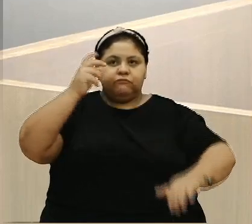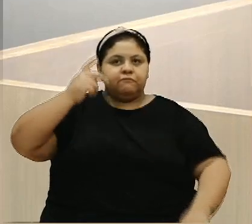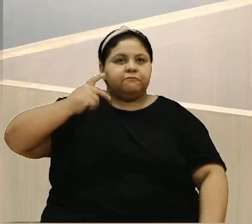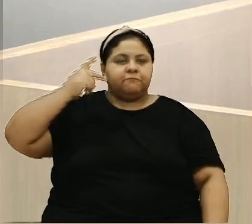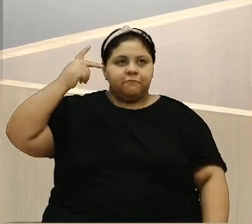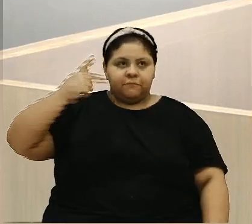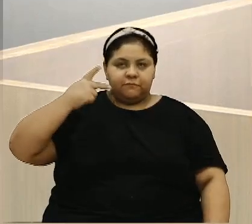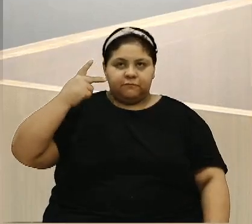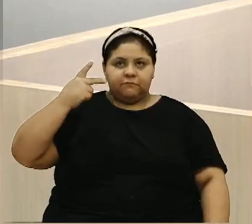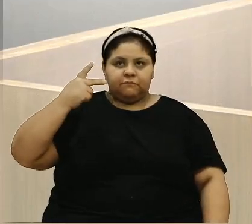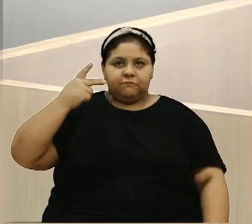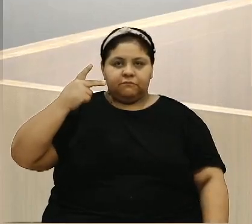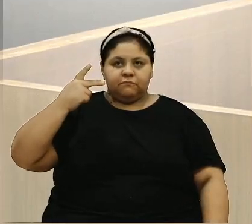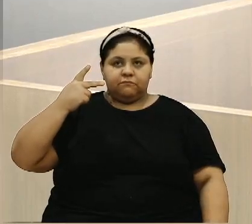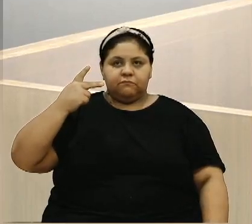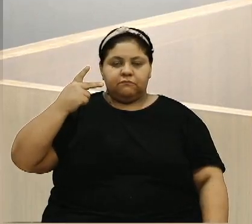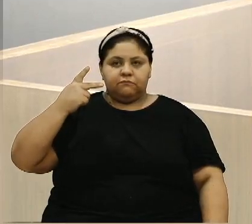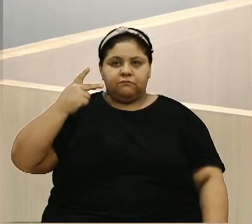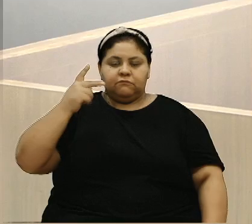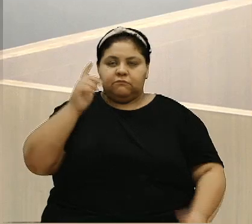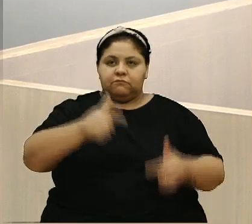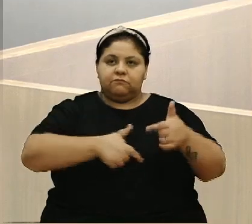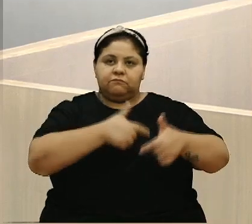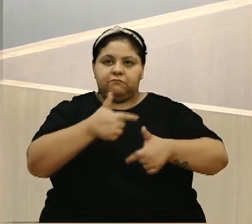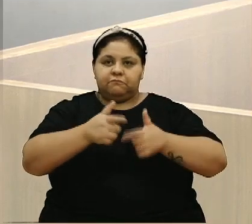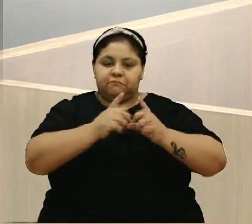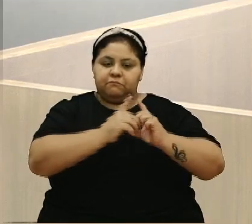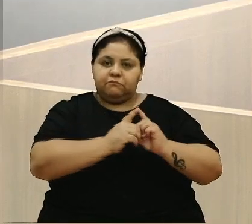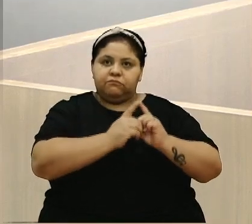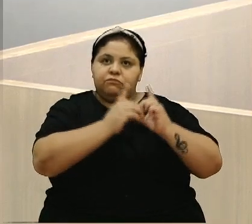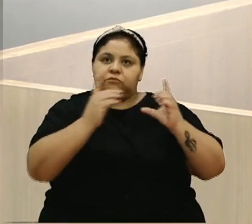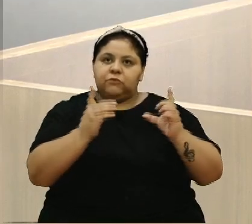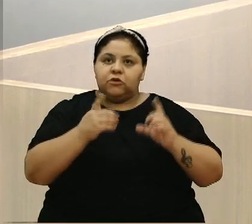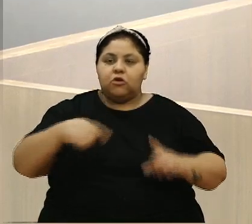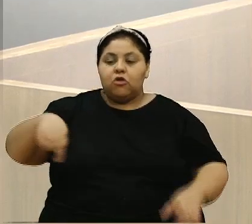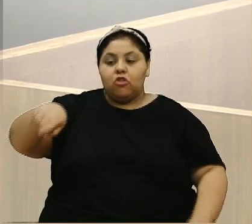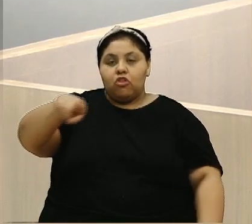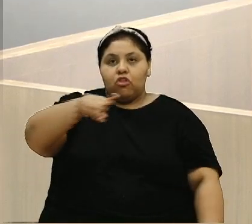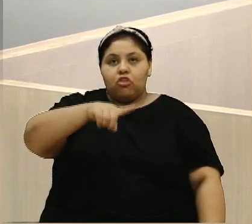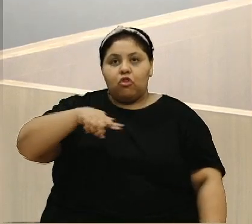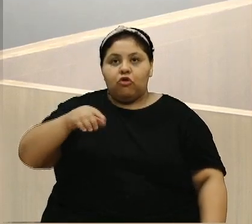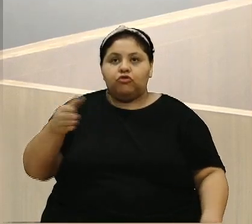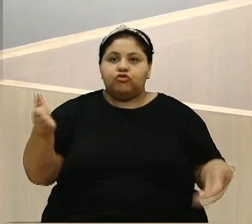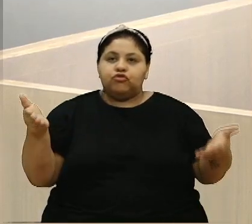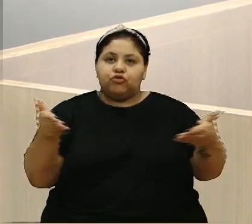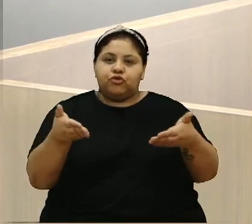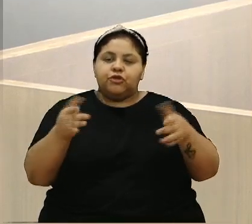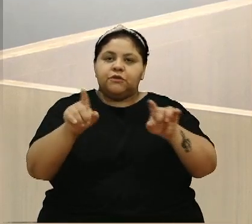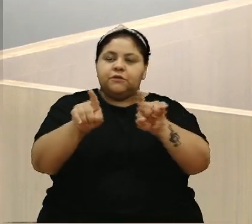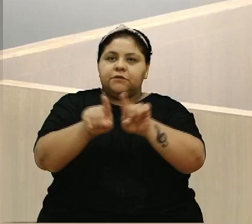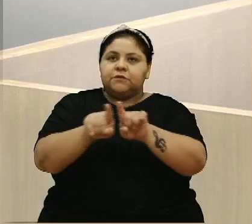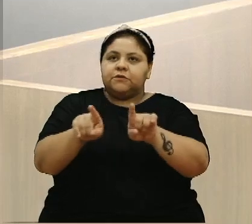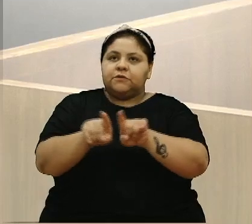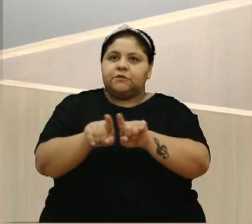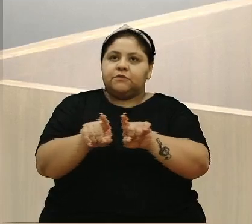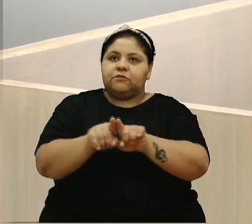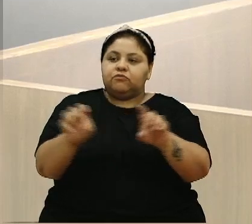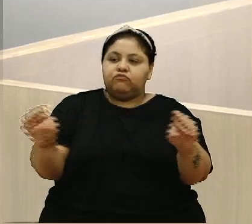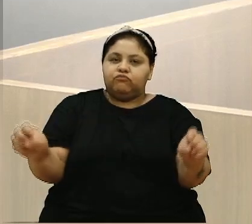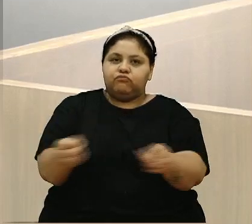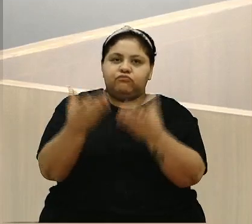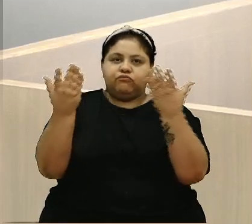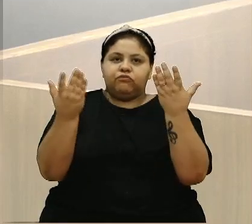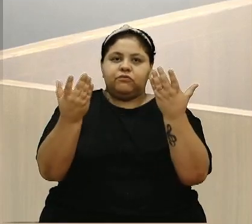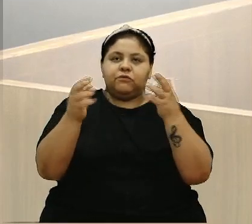politicamente e exercendo, né, a democracia, nós estamos aqui hoje também para uma comemoração